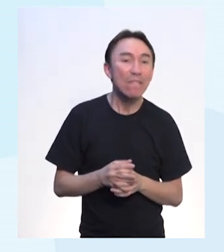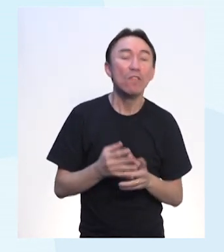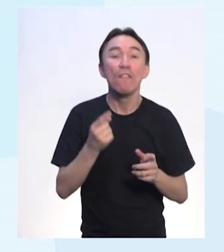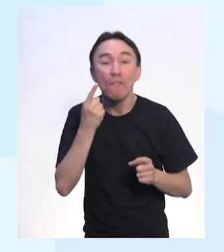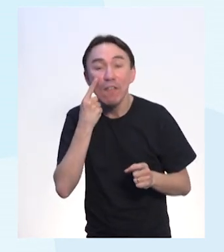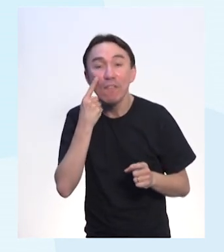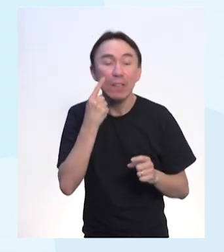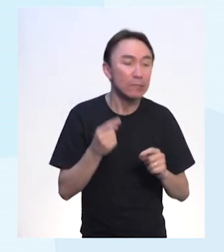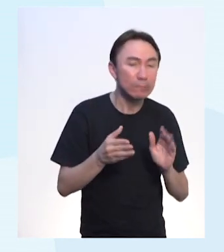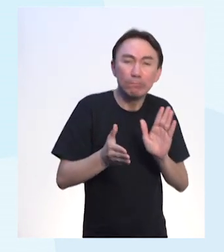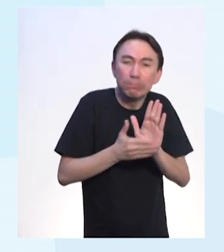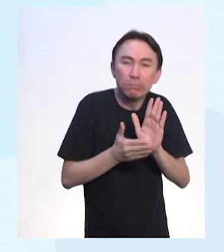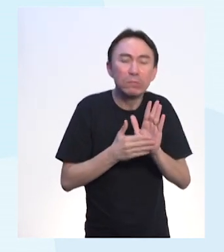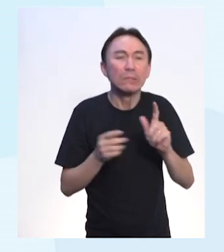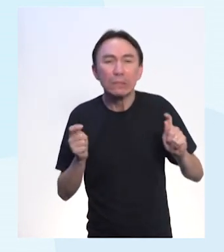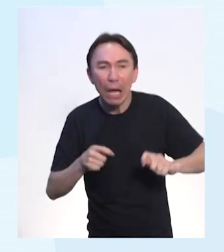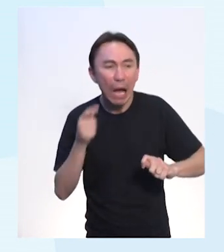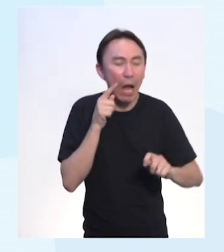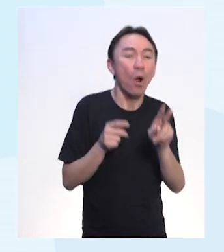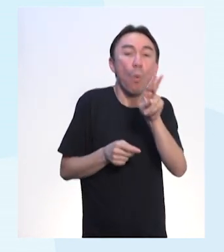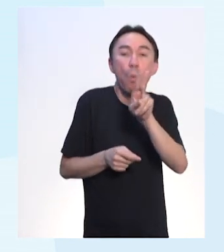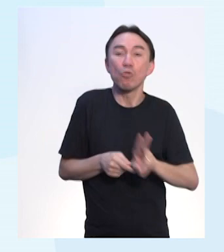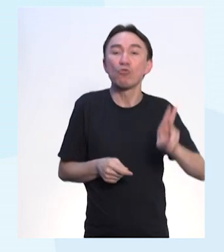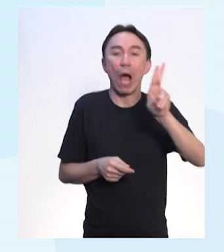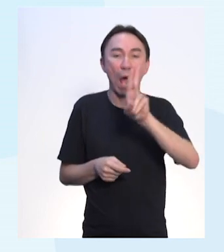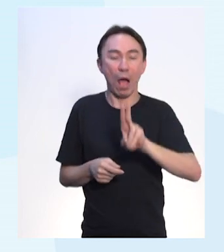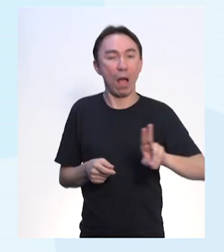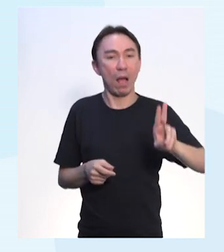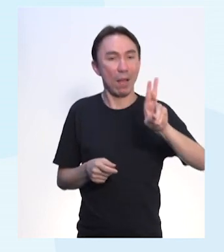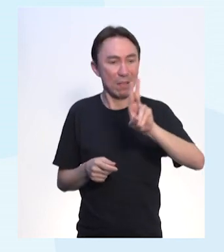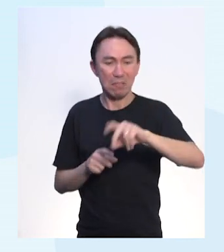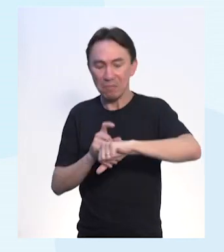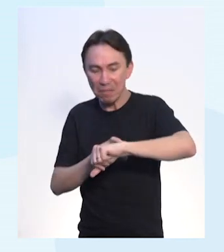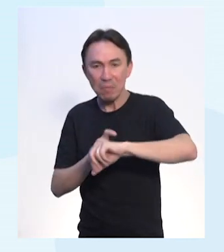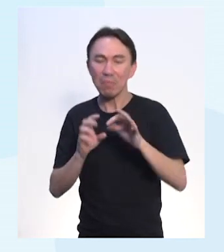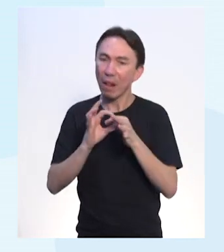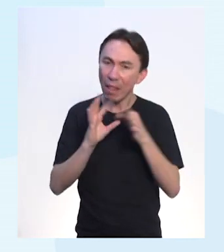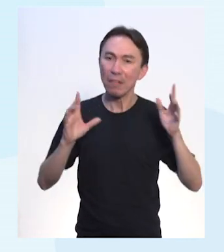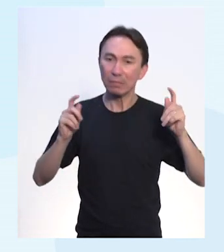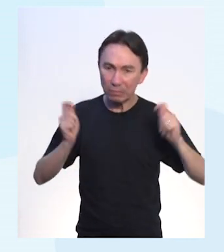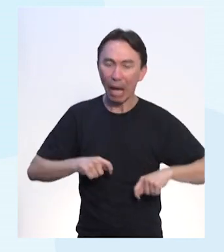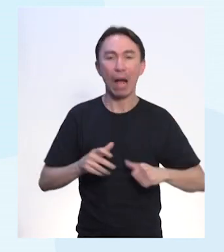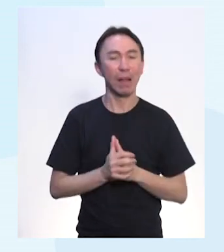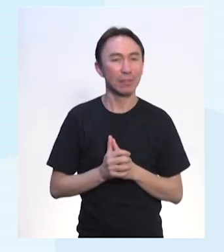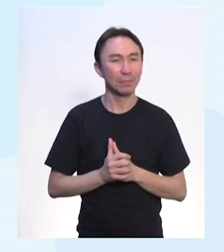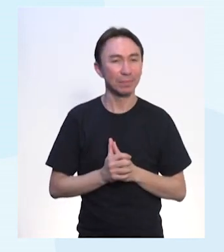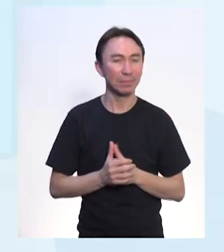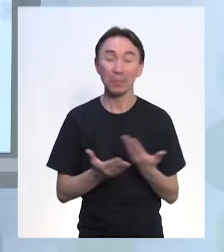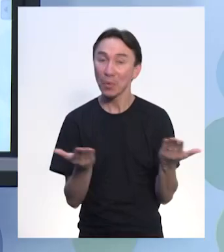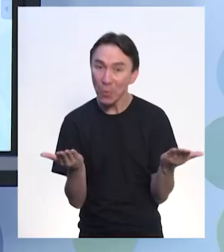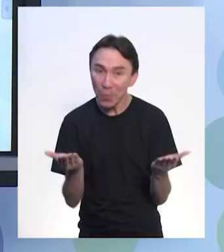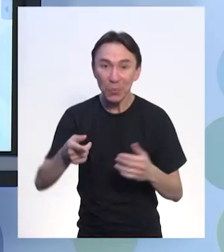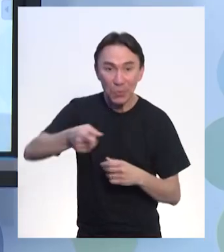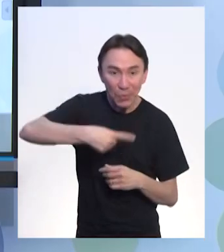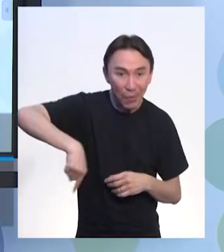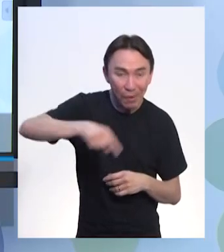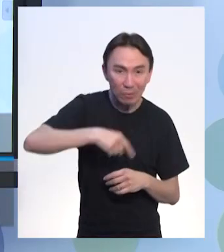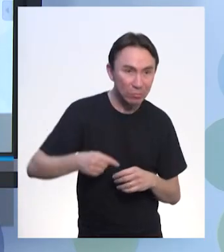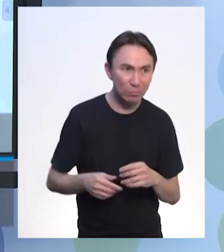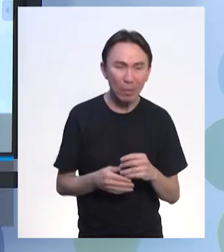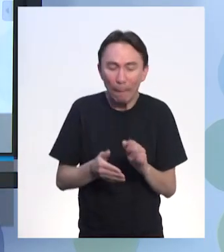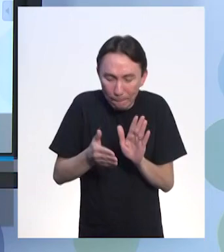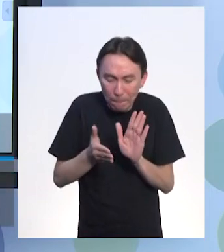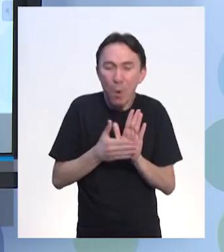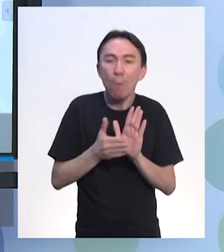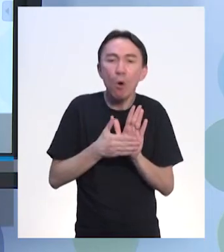para utilizá-las no tempo livre. Sim, uma vez que a nossa proposta é que vocês